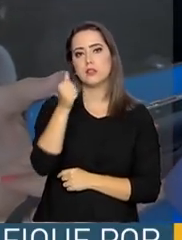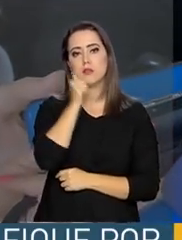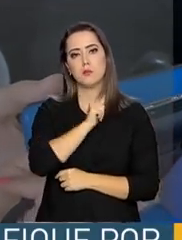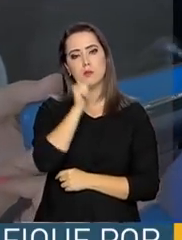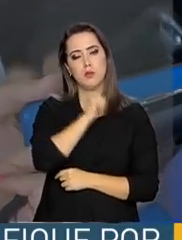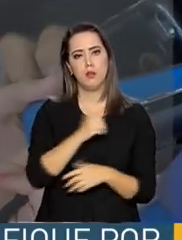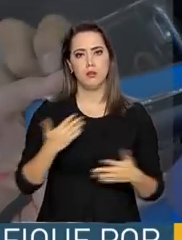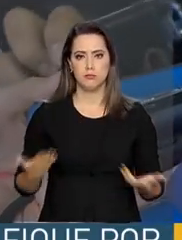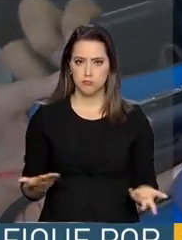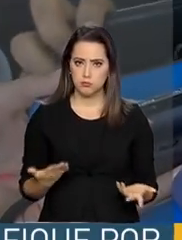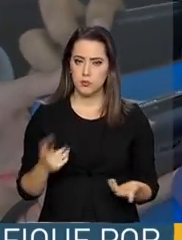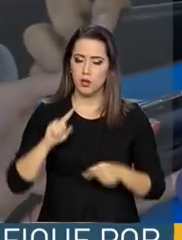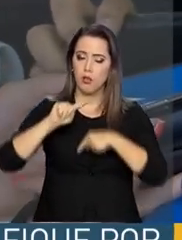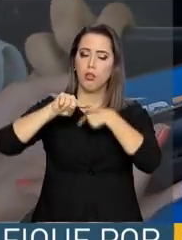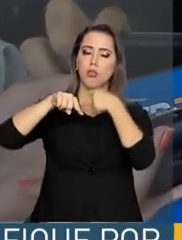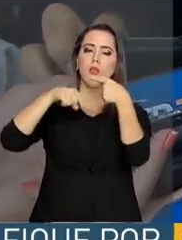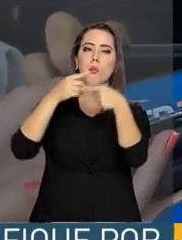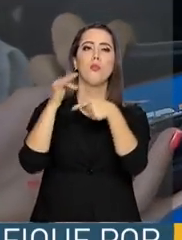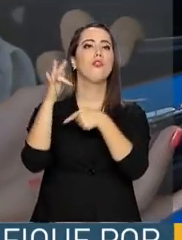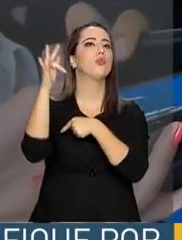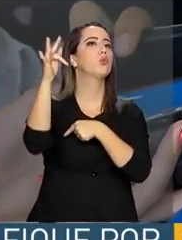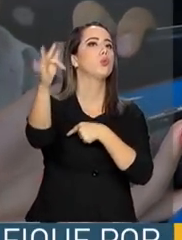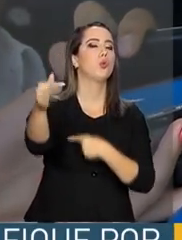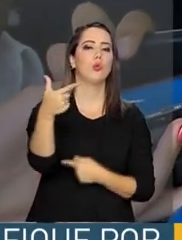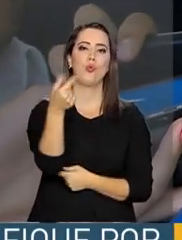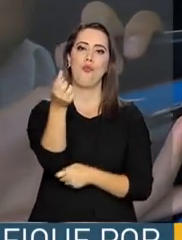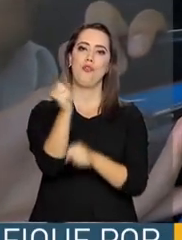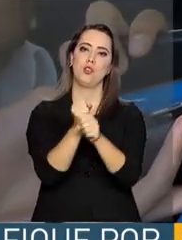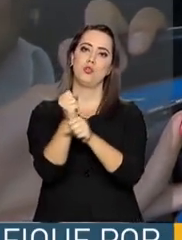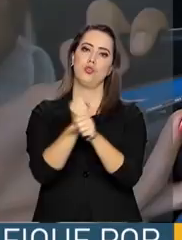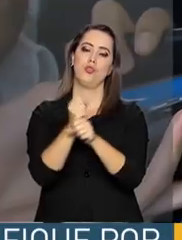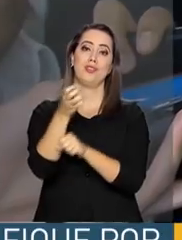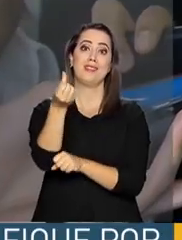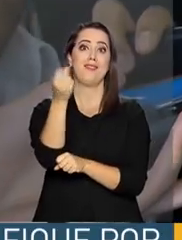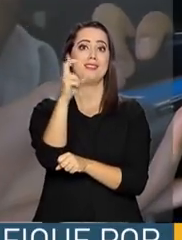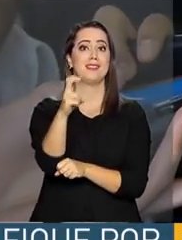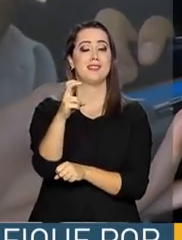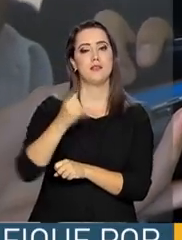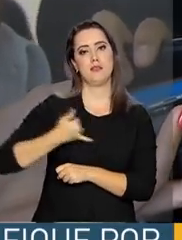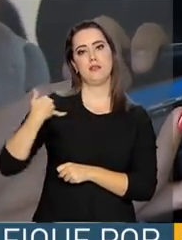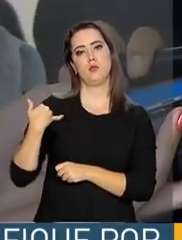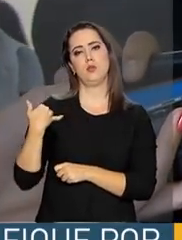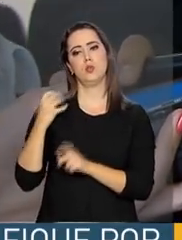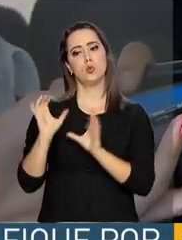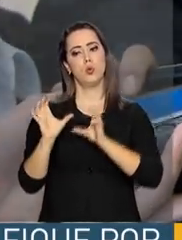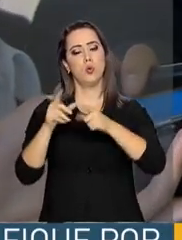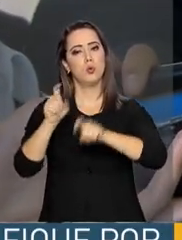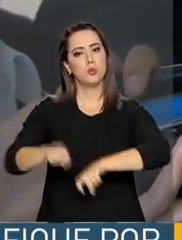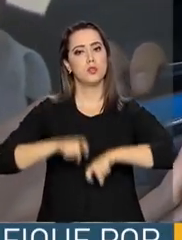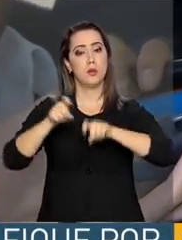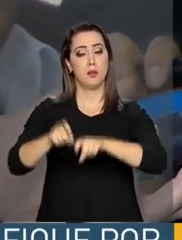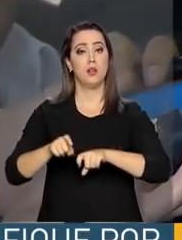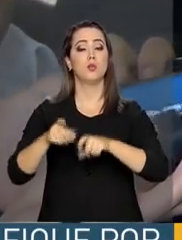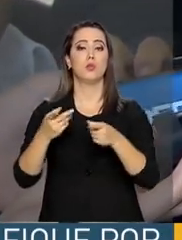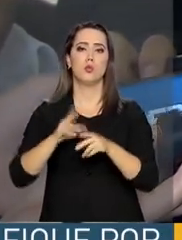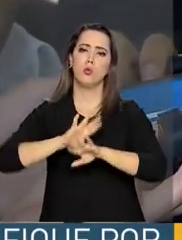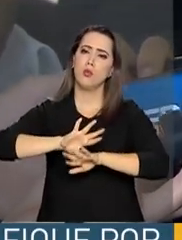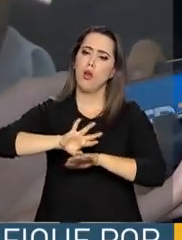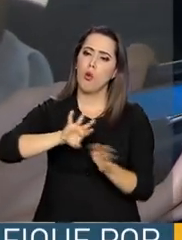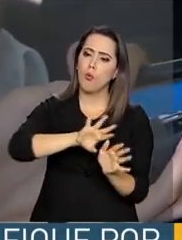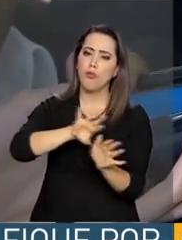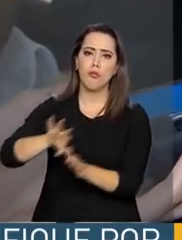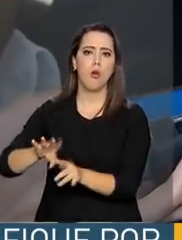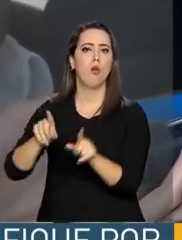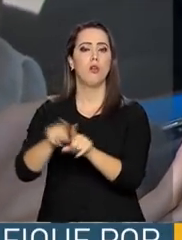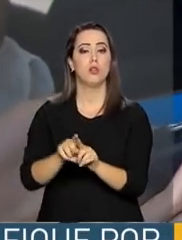mulheres. Depois de 20 anos é que vai a 65 anos. Trabalhadores rurais estão fora,